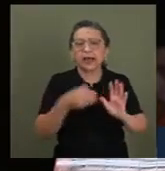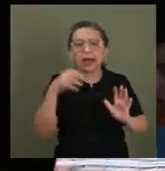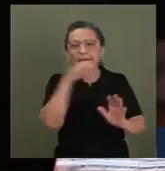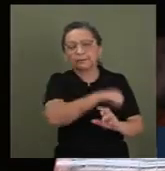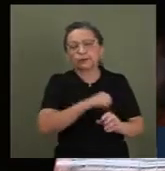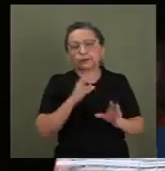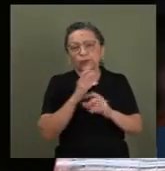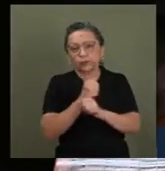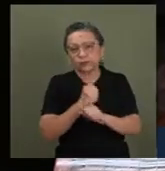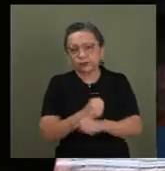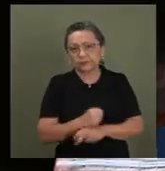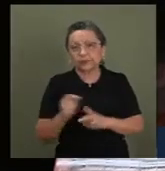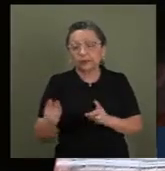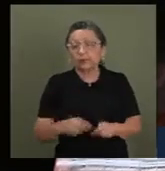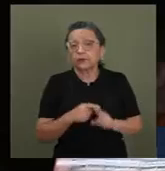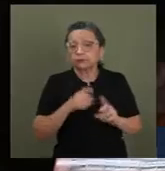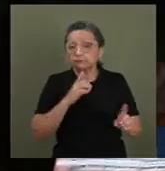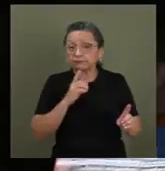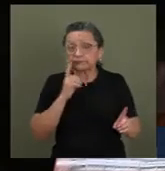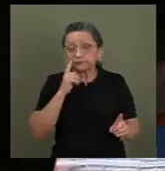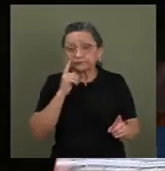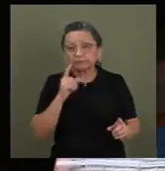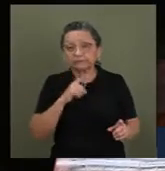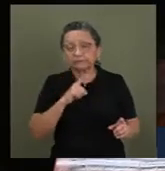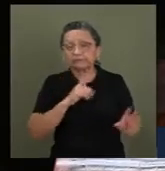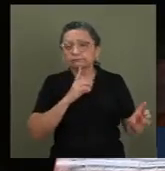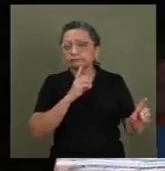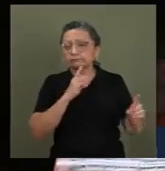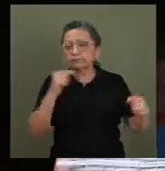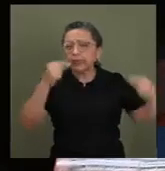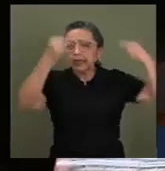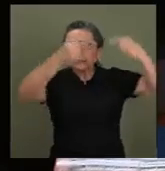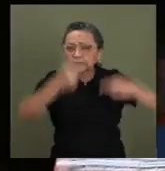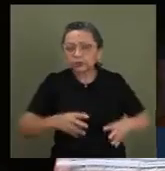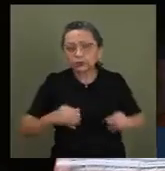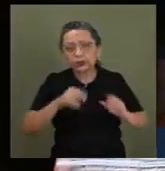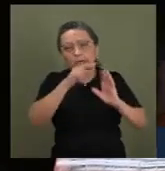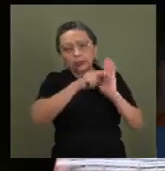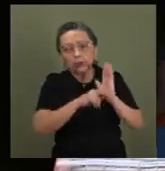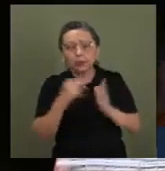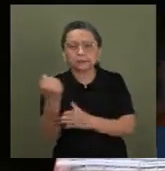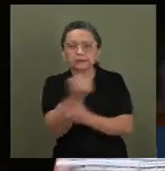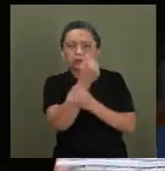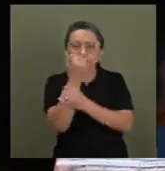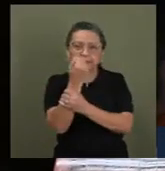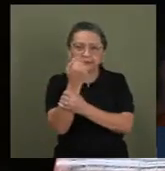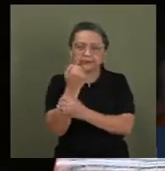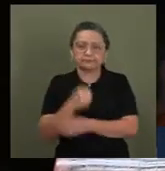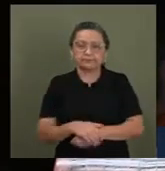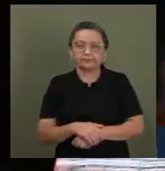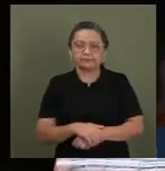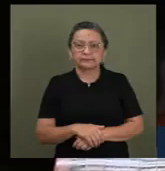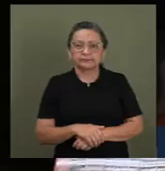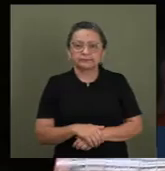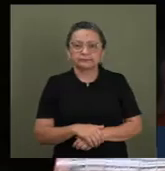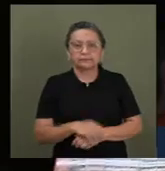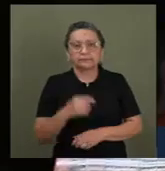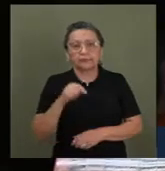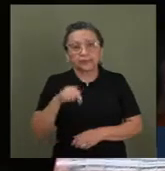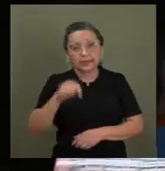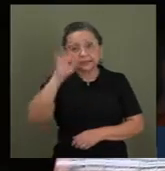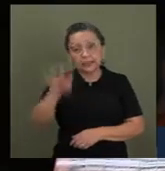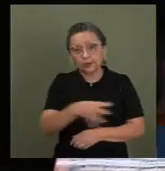conclusão. Foram atendidas todas as normas de segurança da aviação. Dentro do